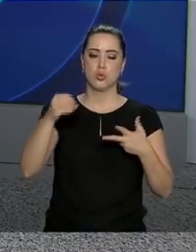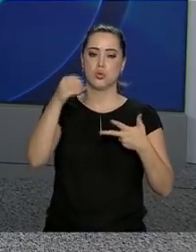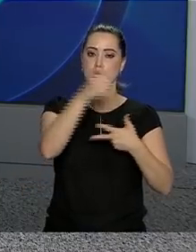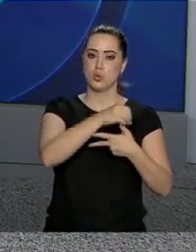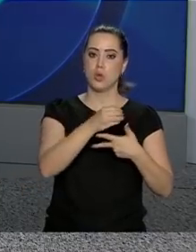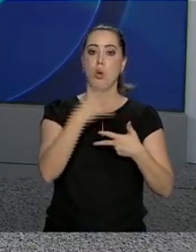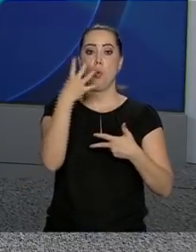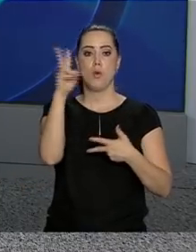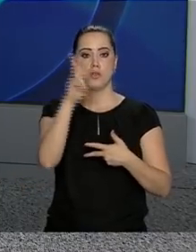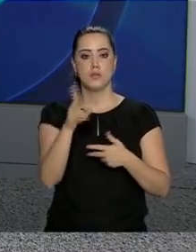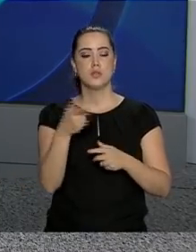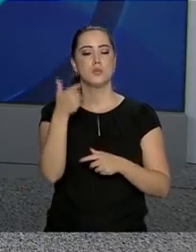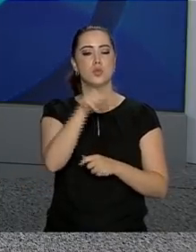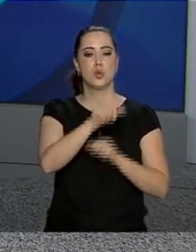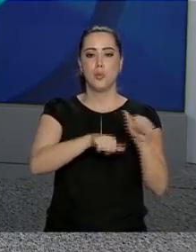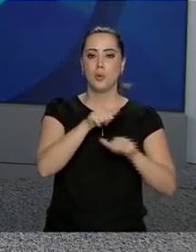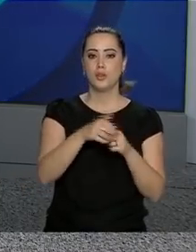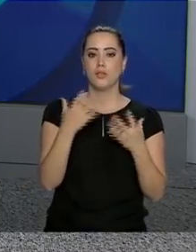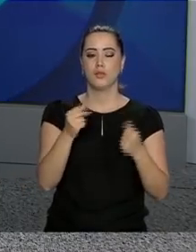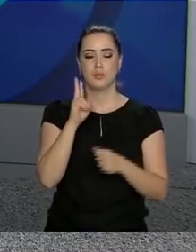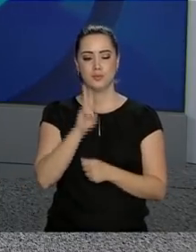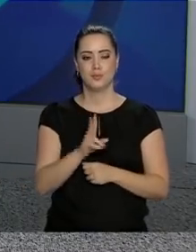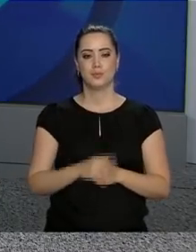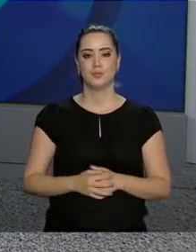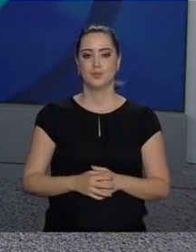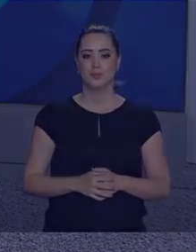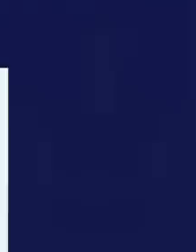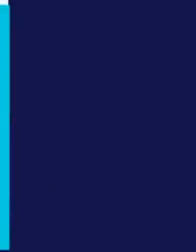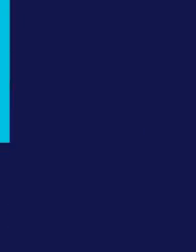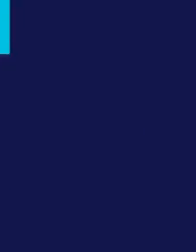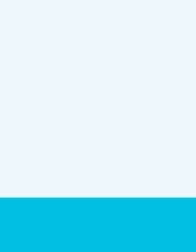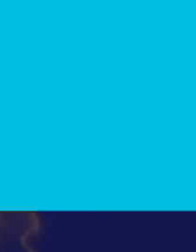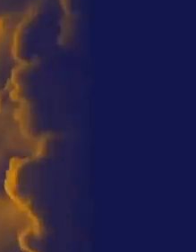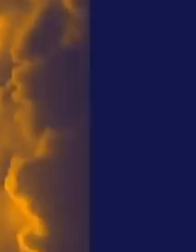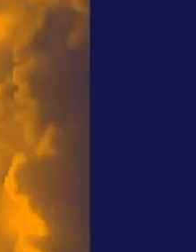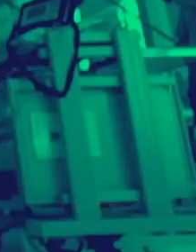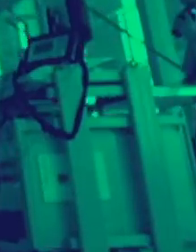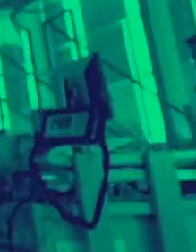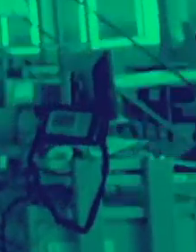atualizadas 4 vezes por dia. A gente volta já já.